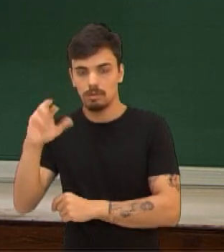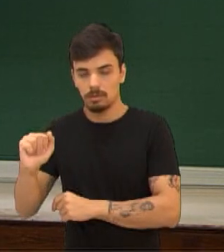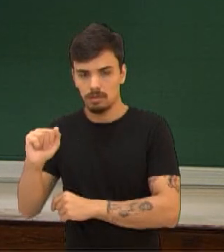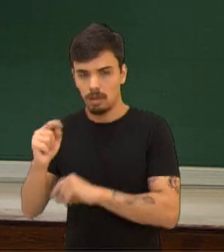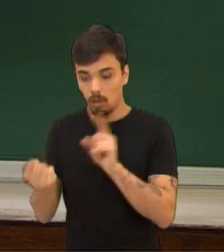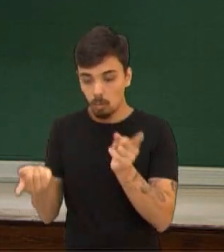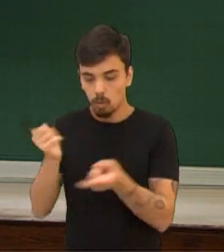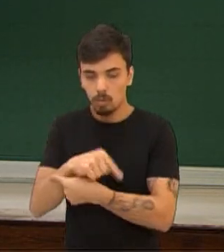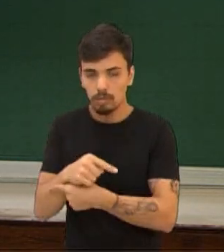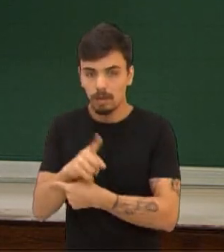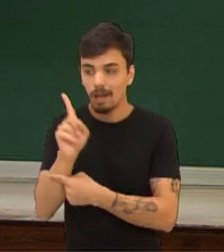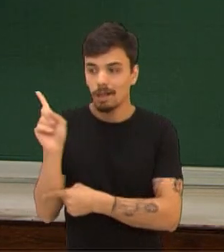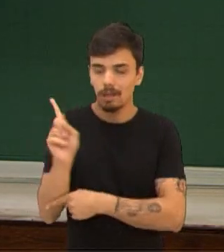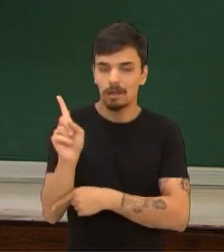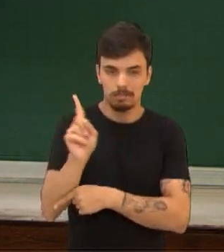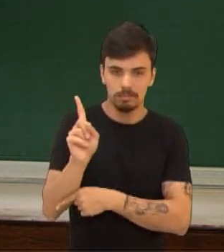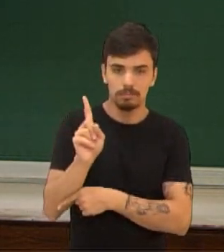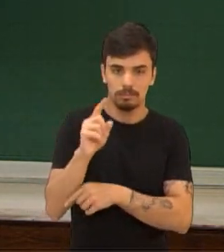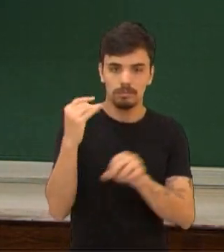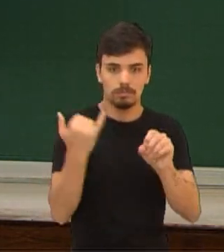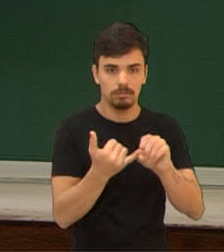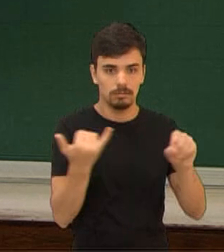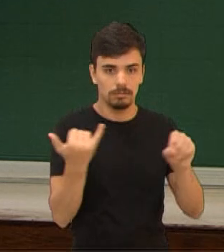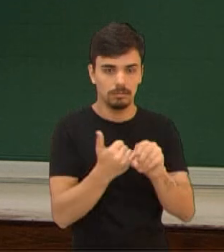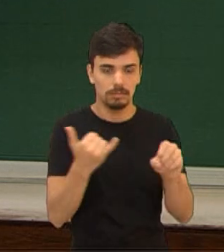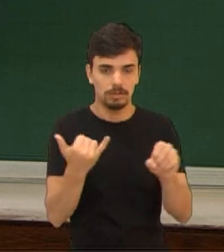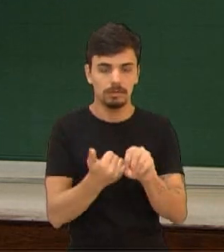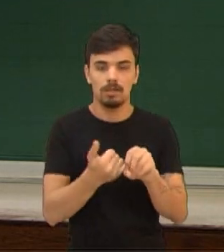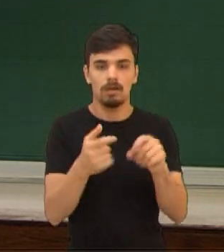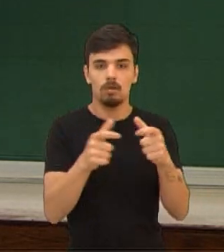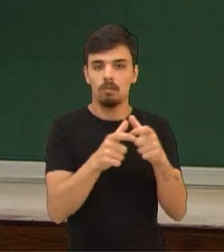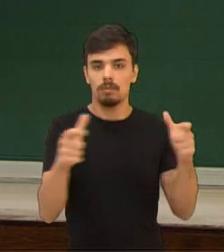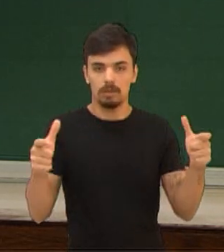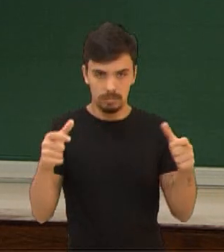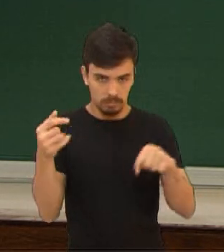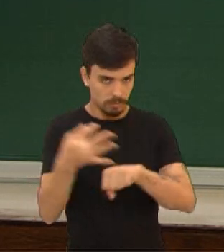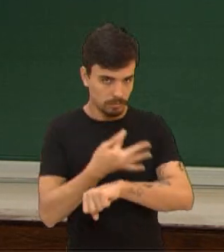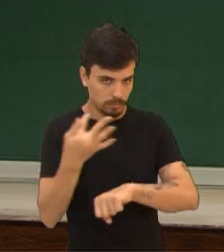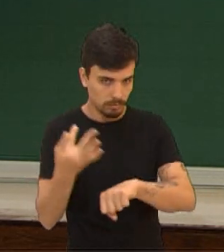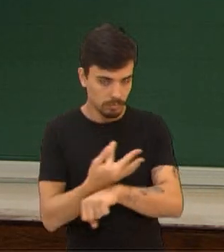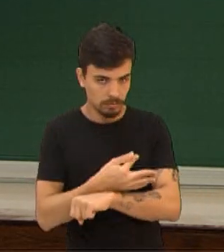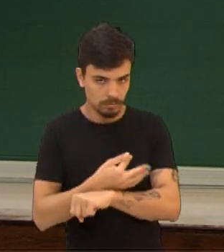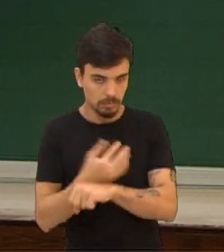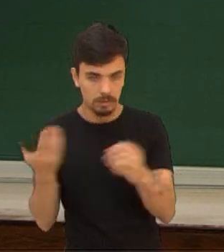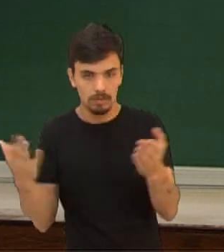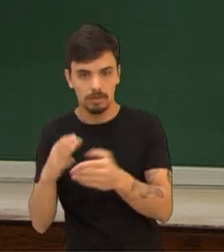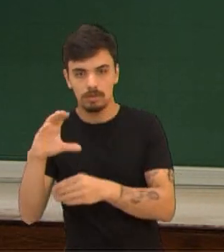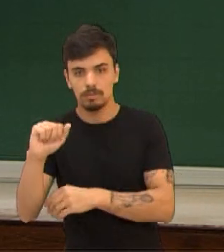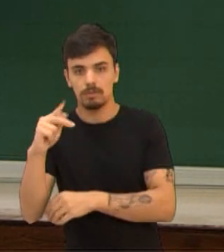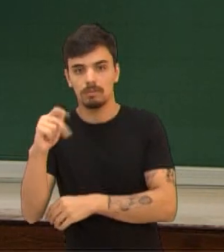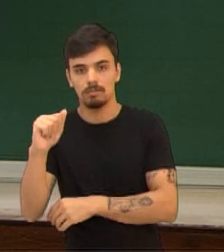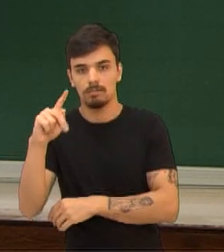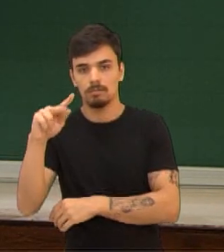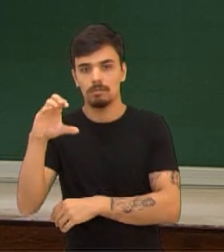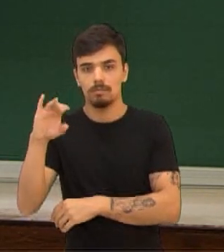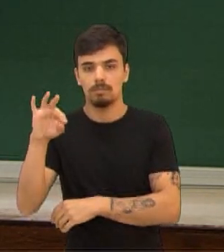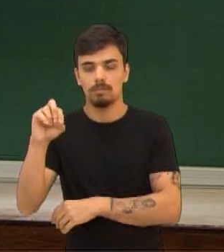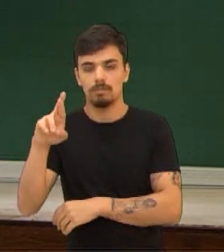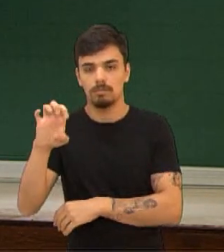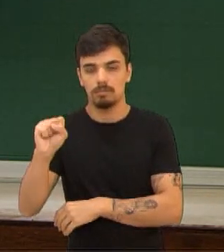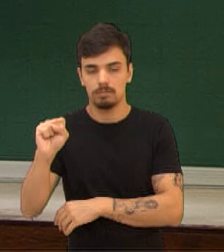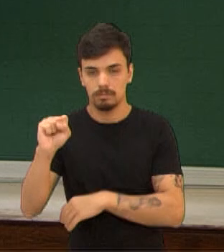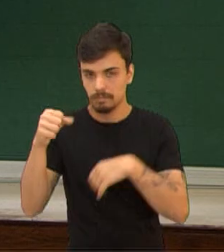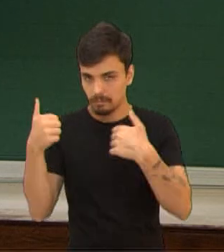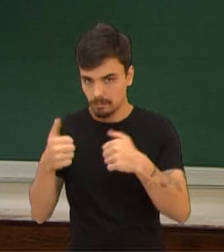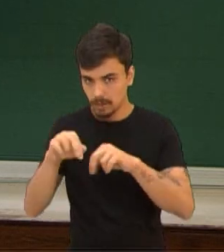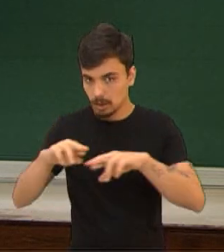Lá nos resistores, em série, aumenta a resistência. No caso dos capacitores, diminui a capacitância. É o contrário